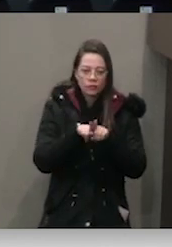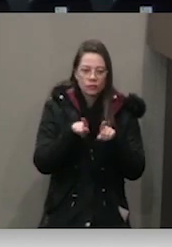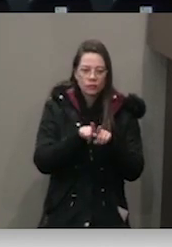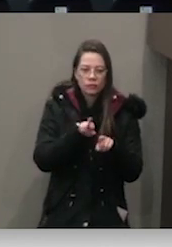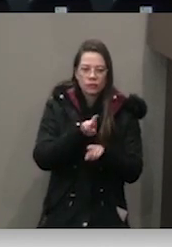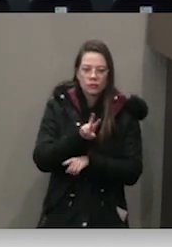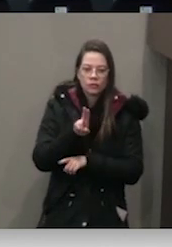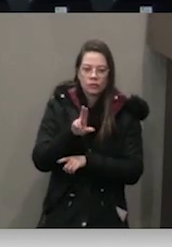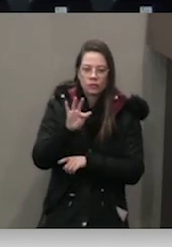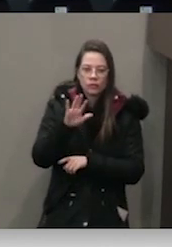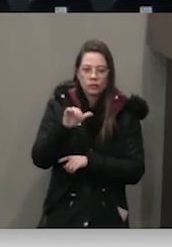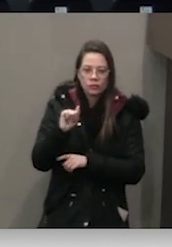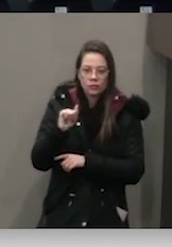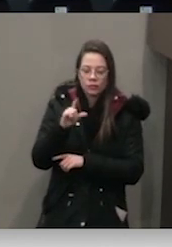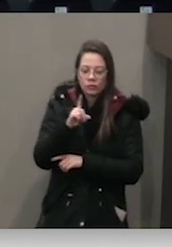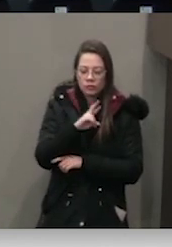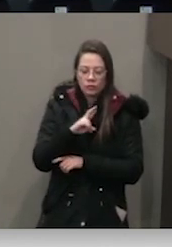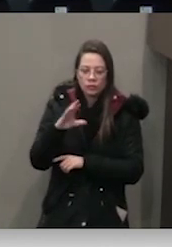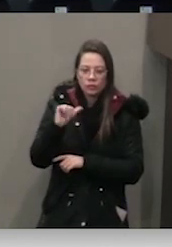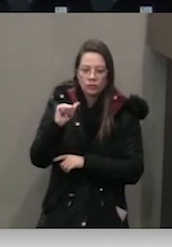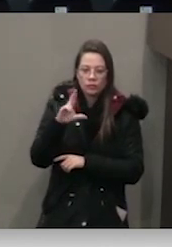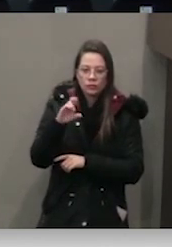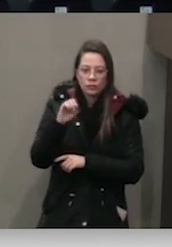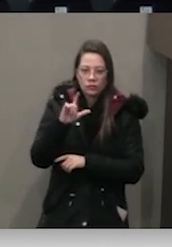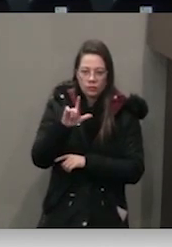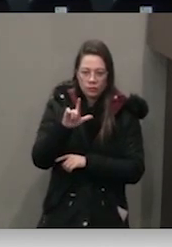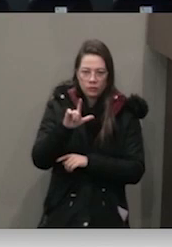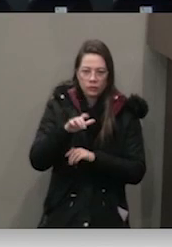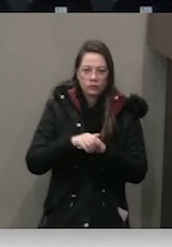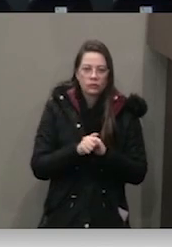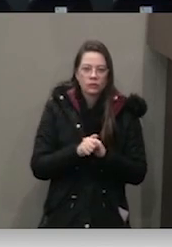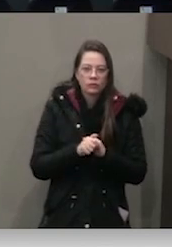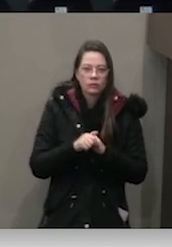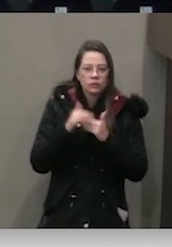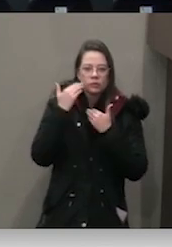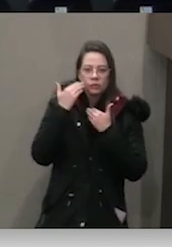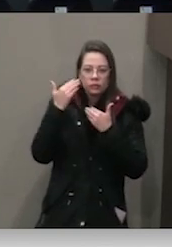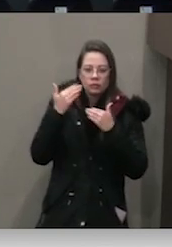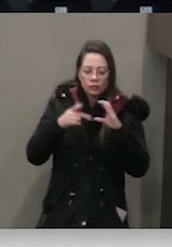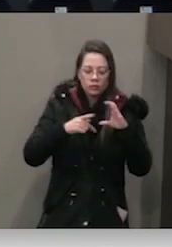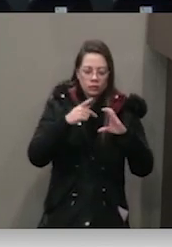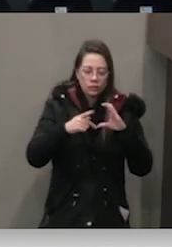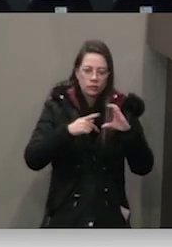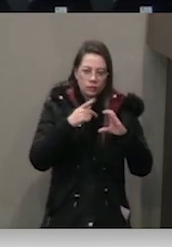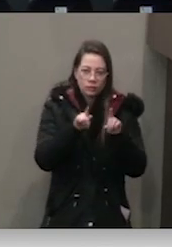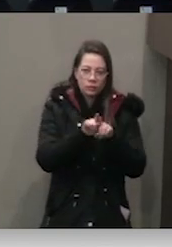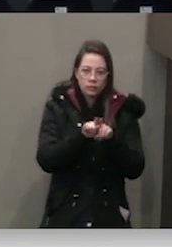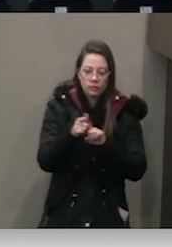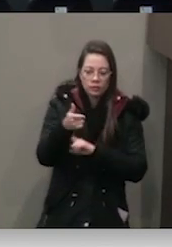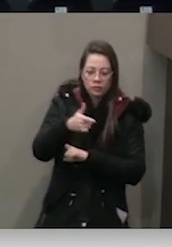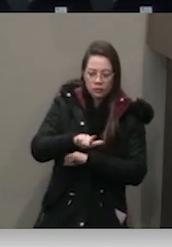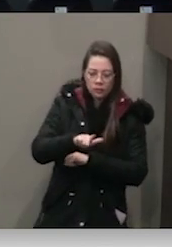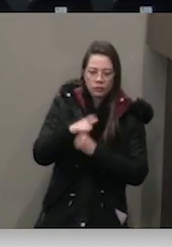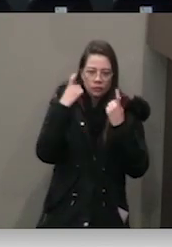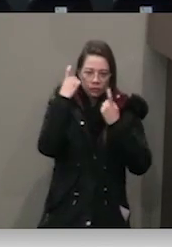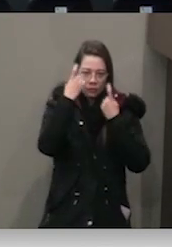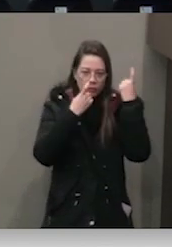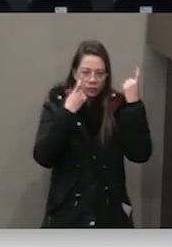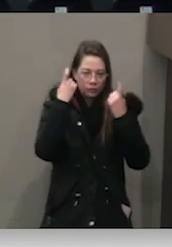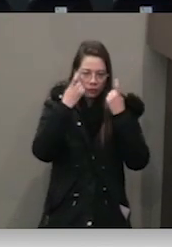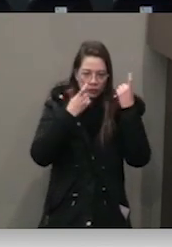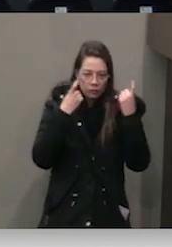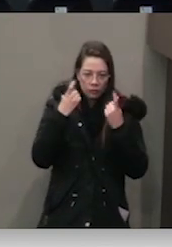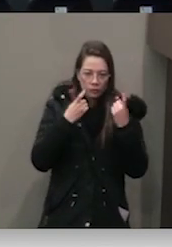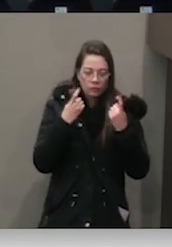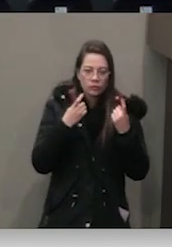doutora Carol, agradecer pela explanação, agradecer à Câmara de Vereadores mais uma vez pela preocupação em dar